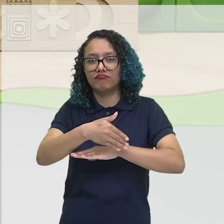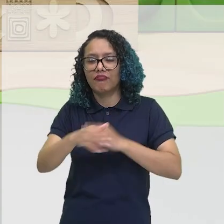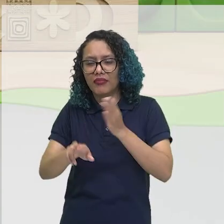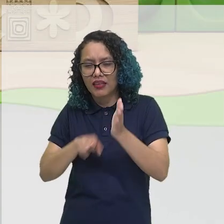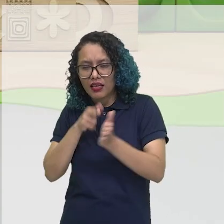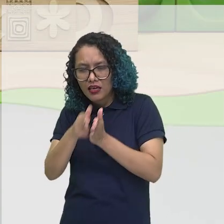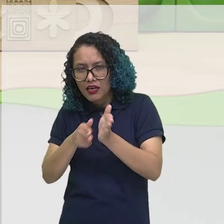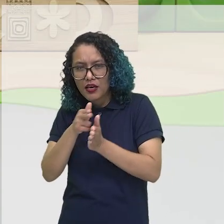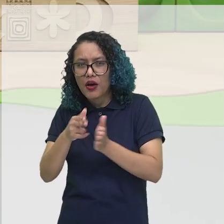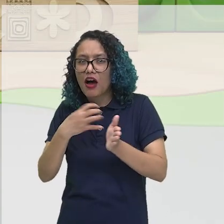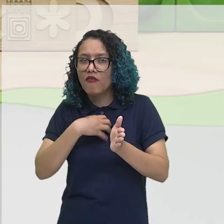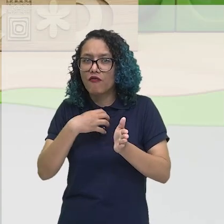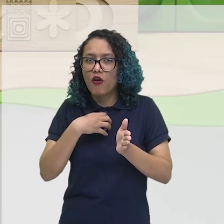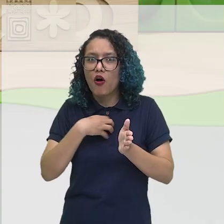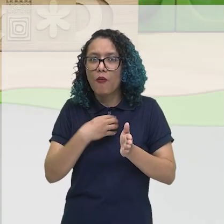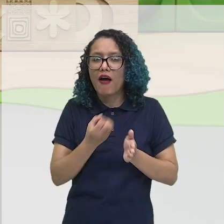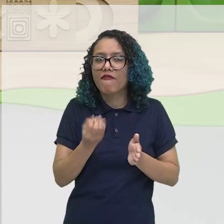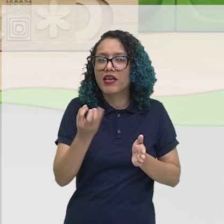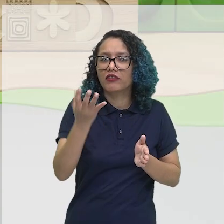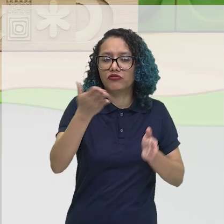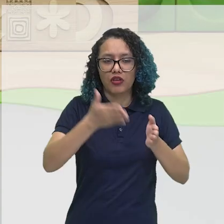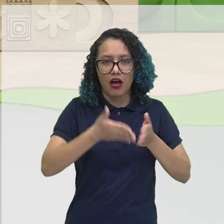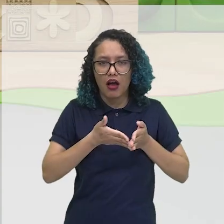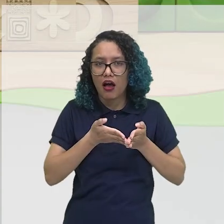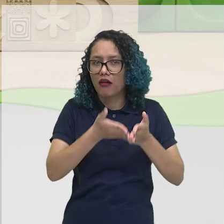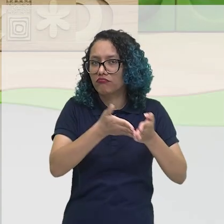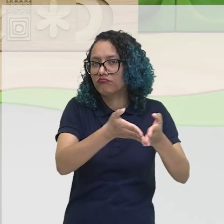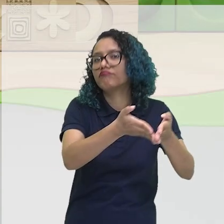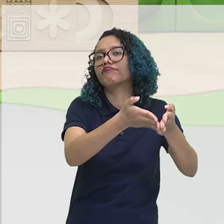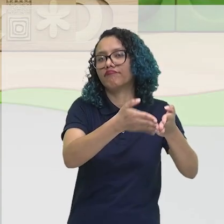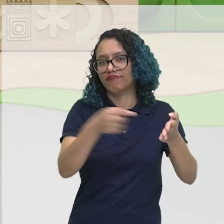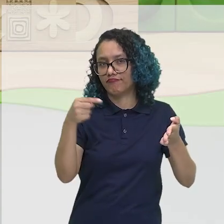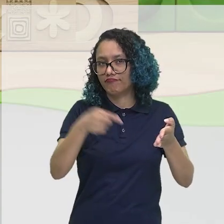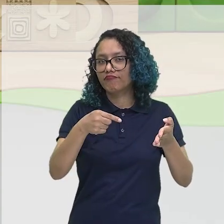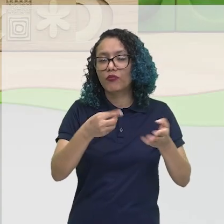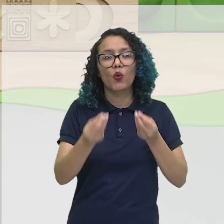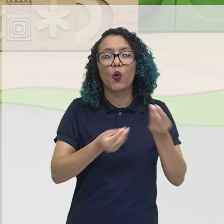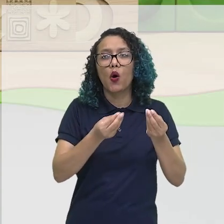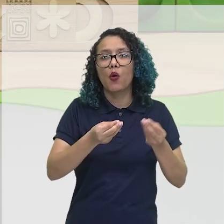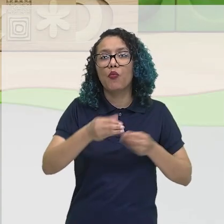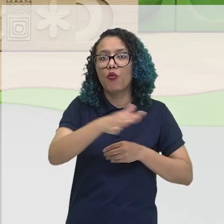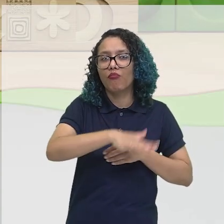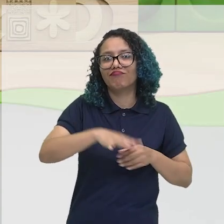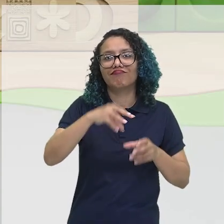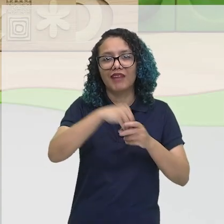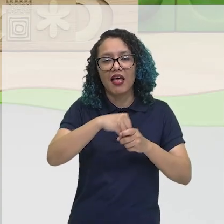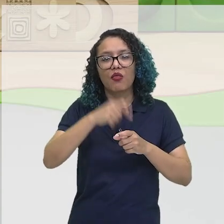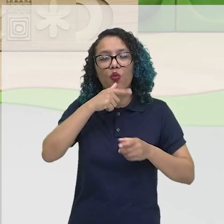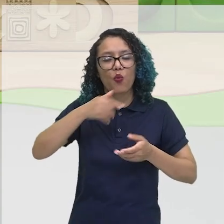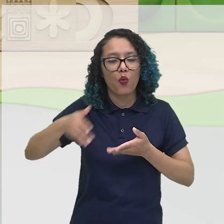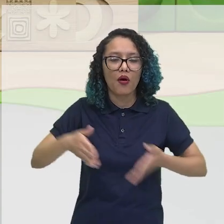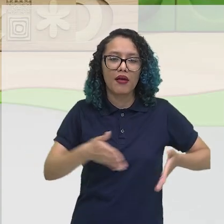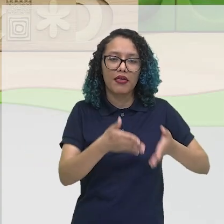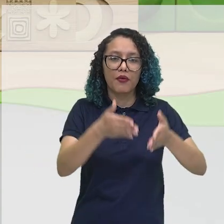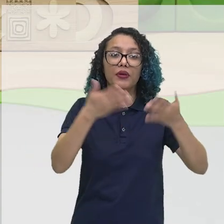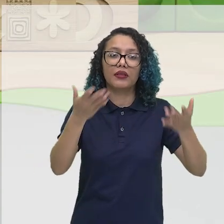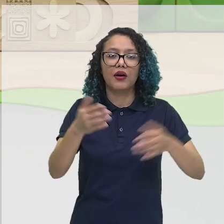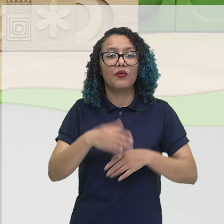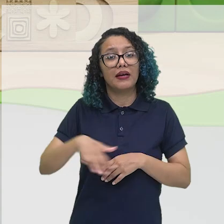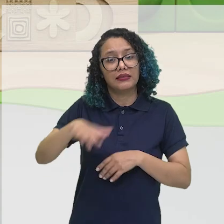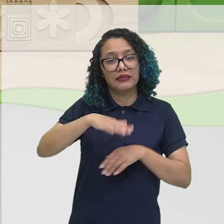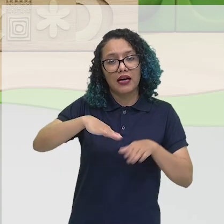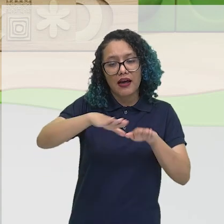nós nos deslocamos. Então, tudo isso, ó, dentro da formação da